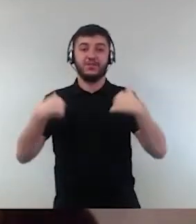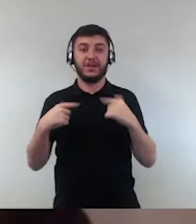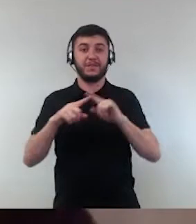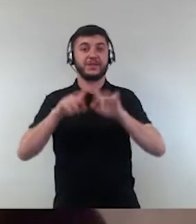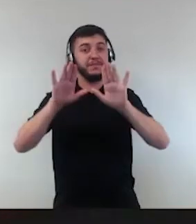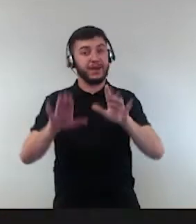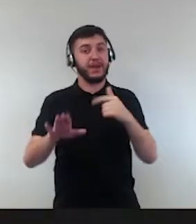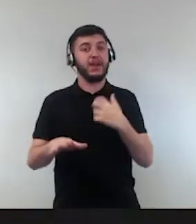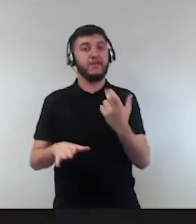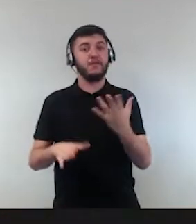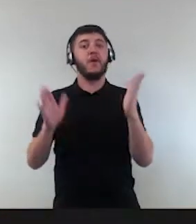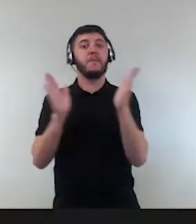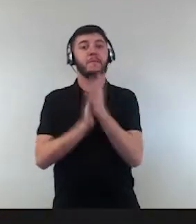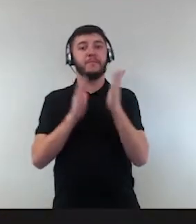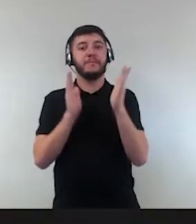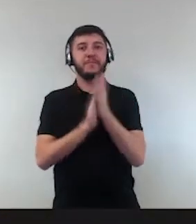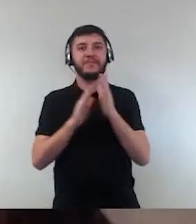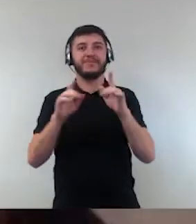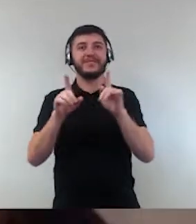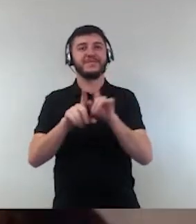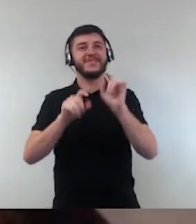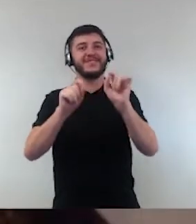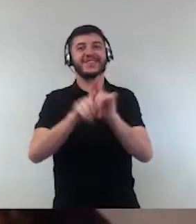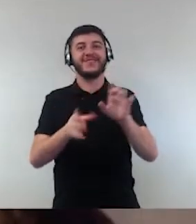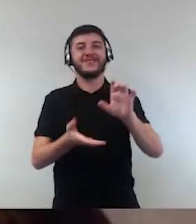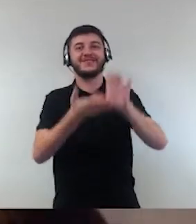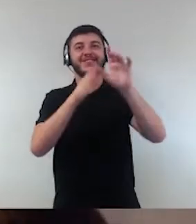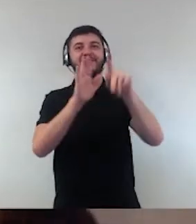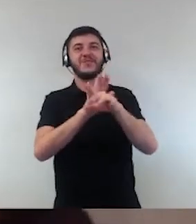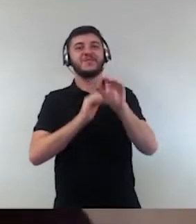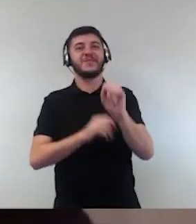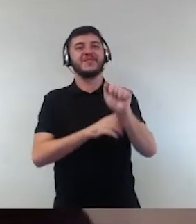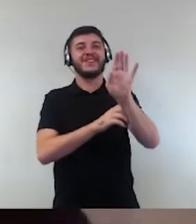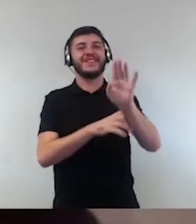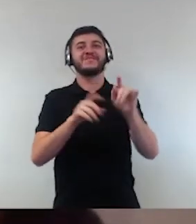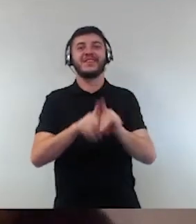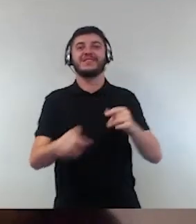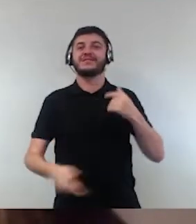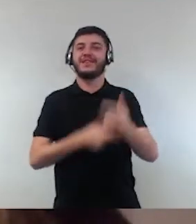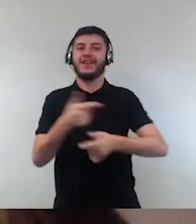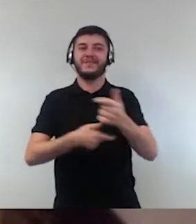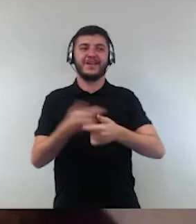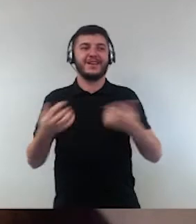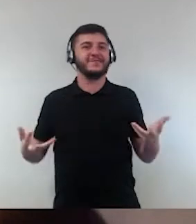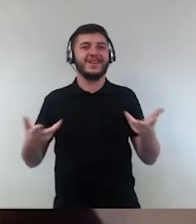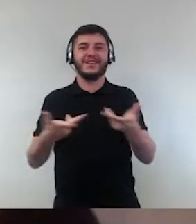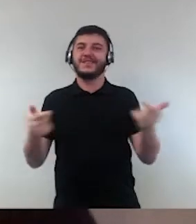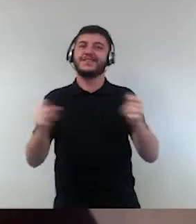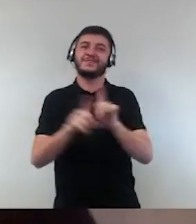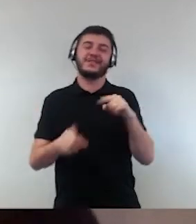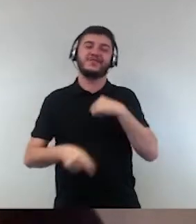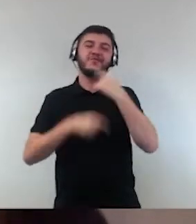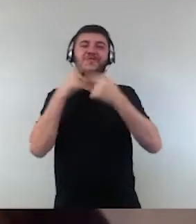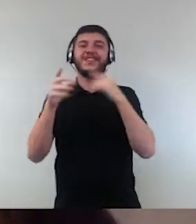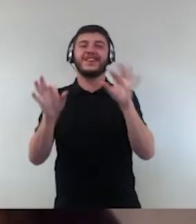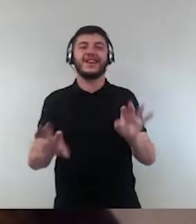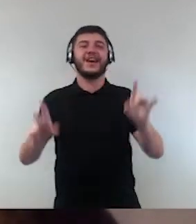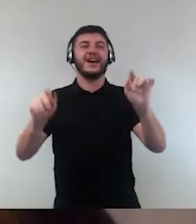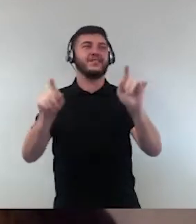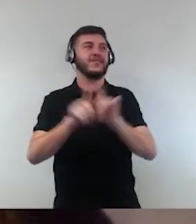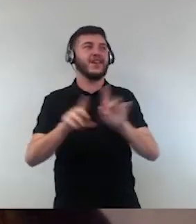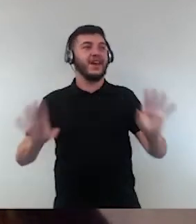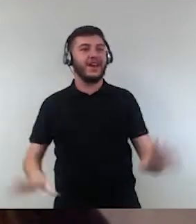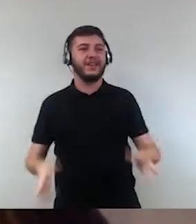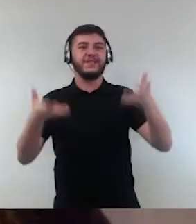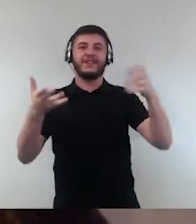queria parabenizar o Conselho Federal da OAB por esse brilhante evento. Sem dúvida, o maior evento